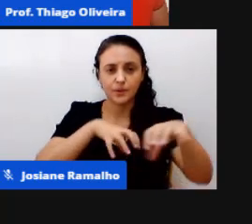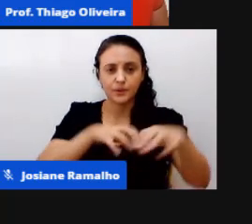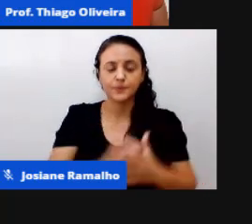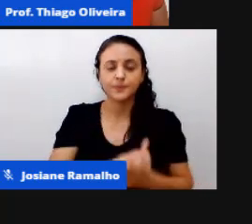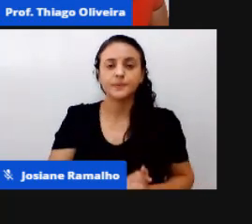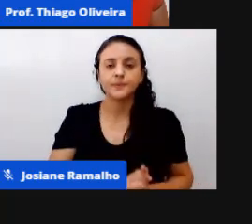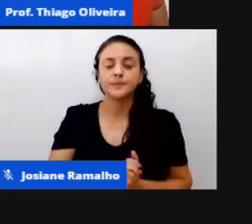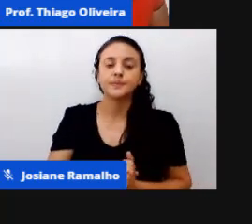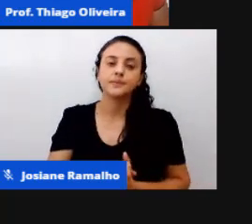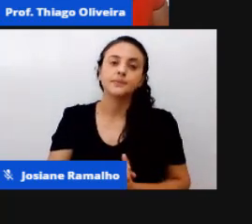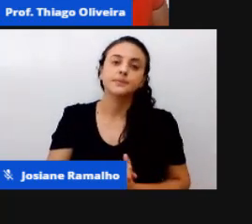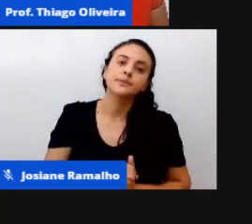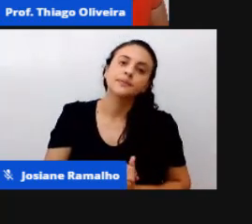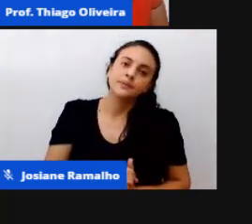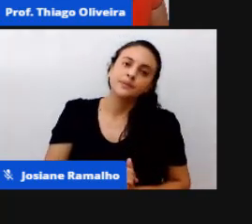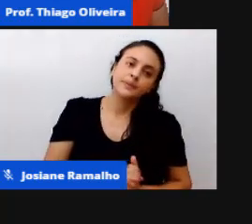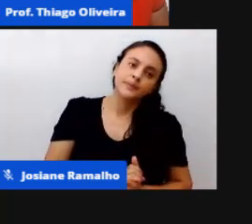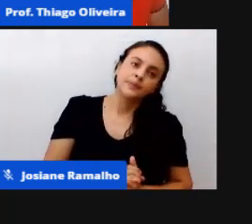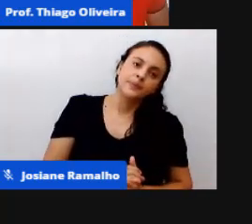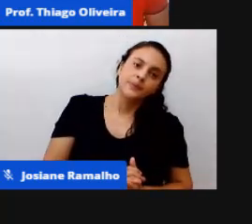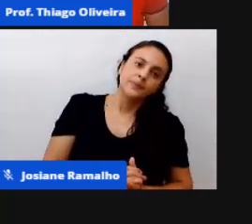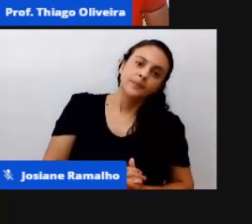Aí eu trago para vocês